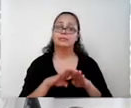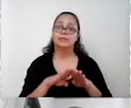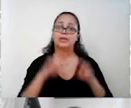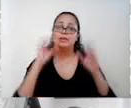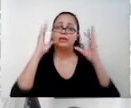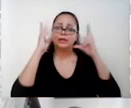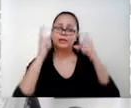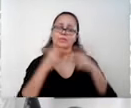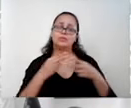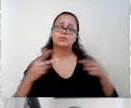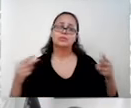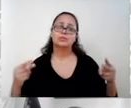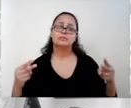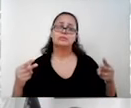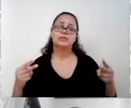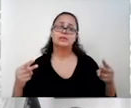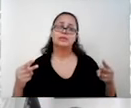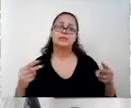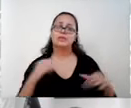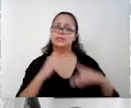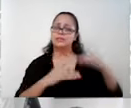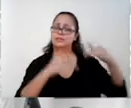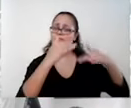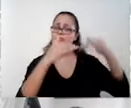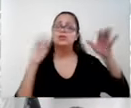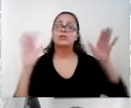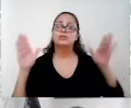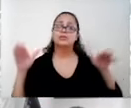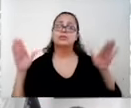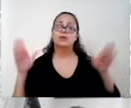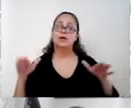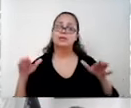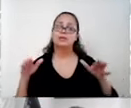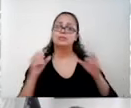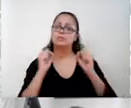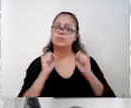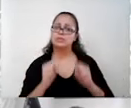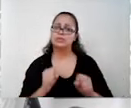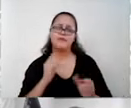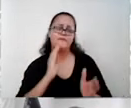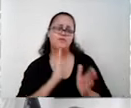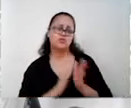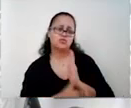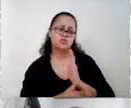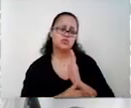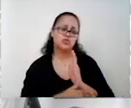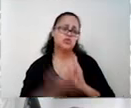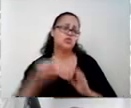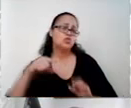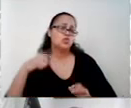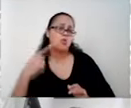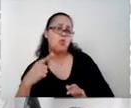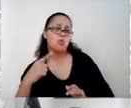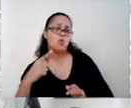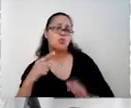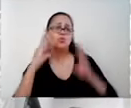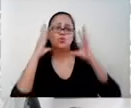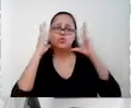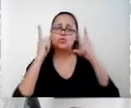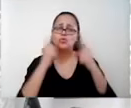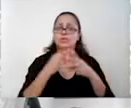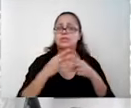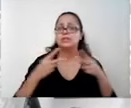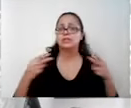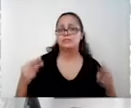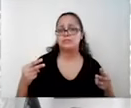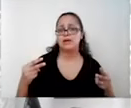esses insetos desenvolvendo asas, era possível fugir de predadores que ficavam principalmente no ambiente mais próximo do